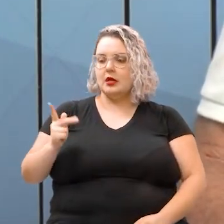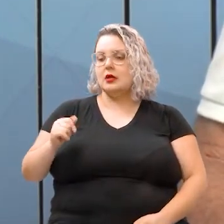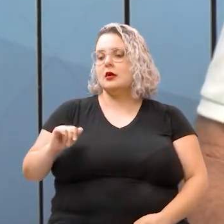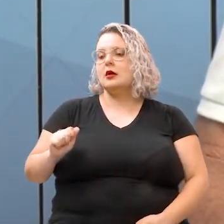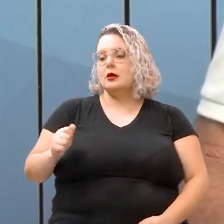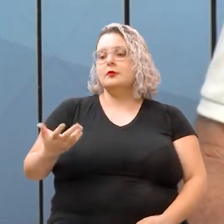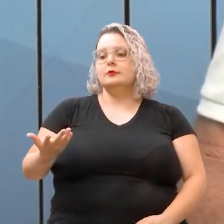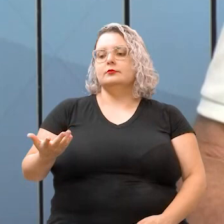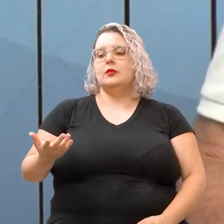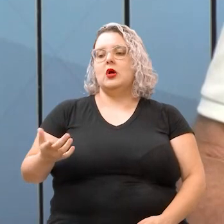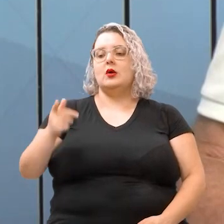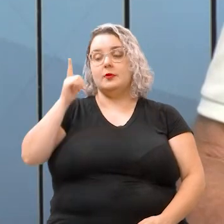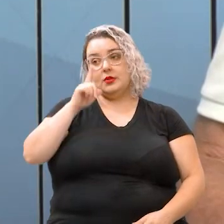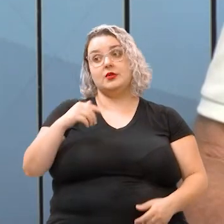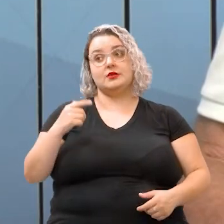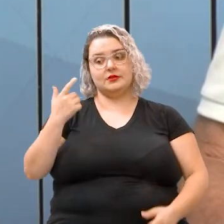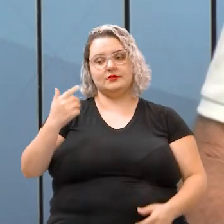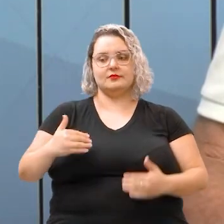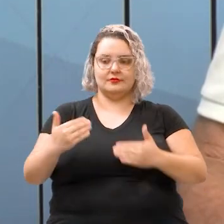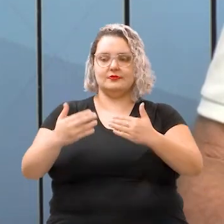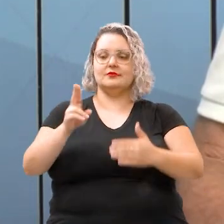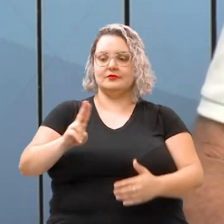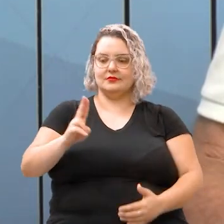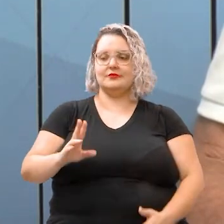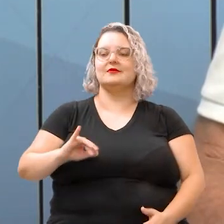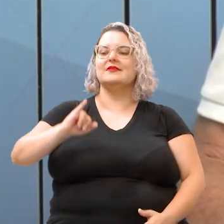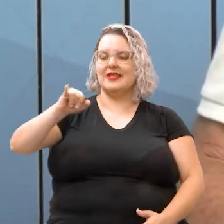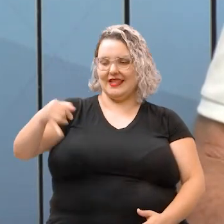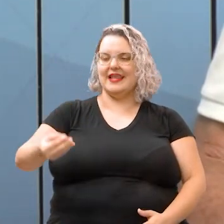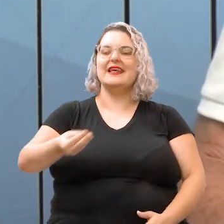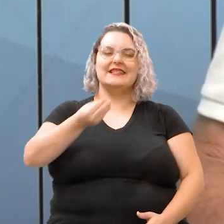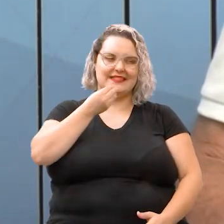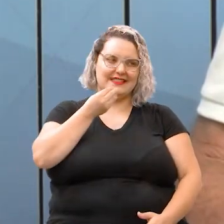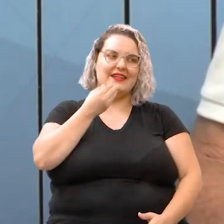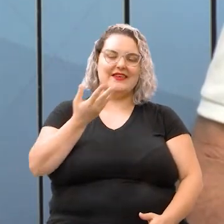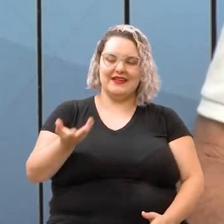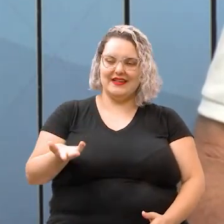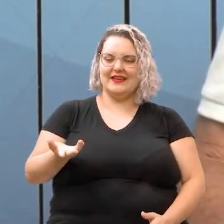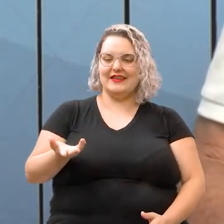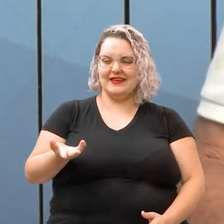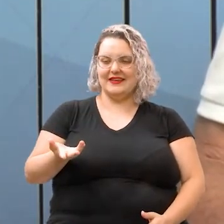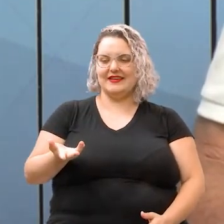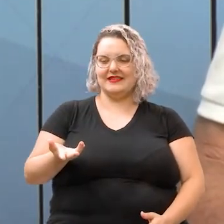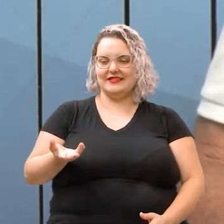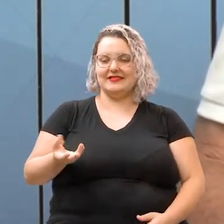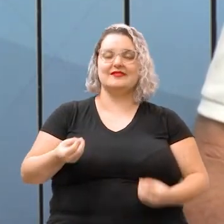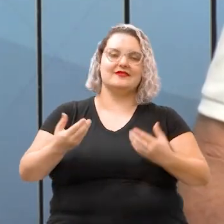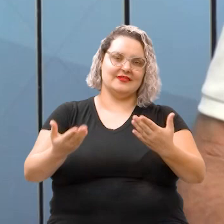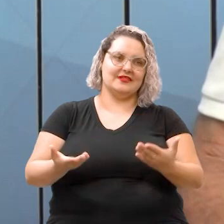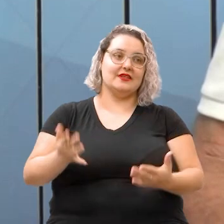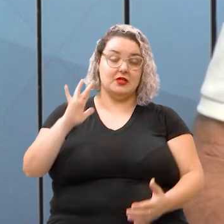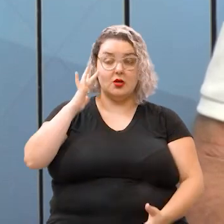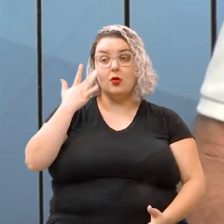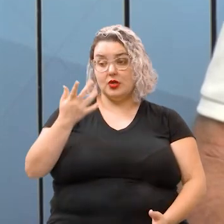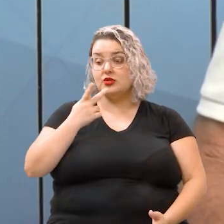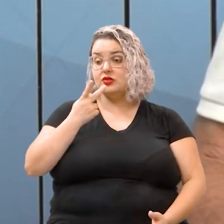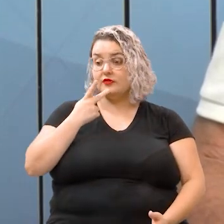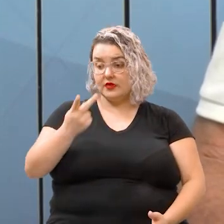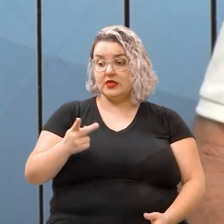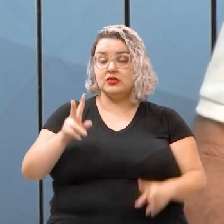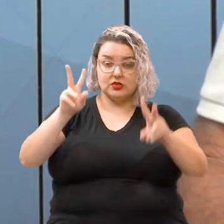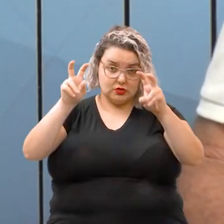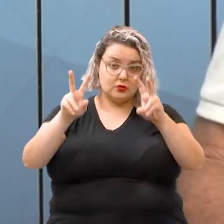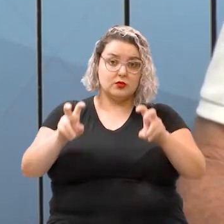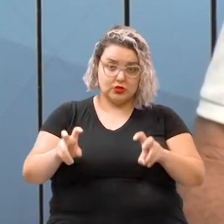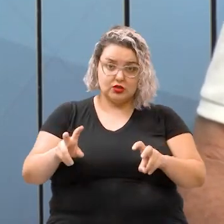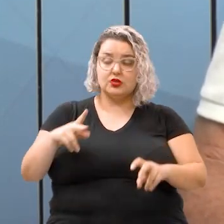gente conseguir implantar. E aí eu já aproveito, já coloco, eu acho que falar sobre essas